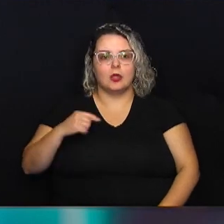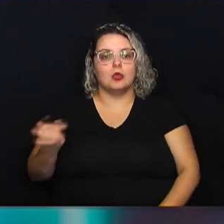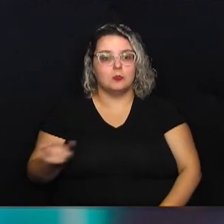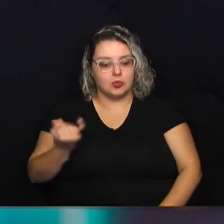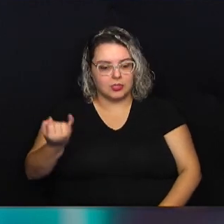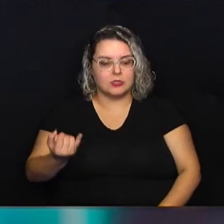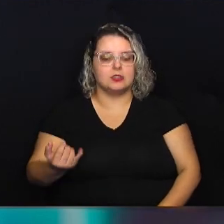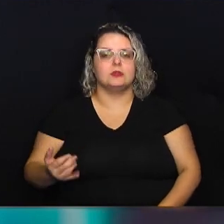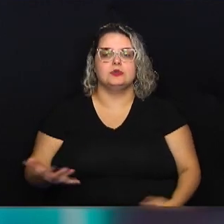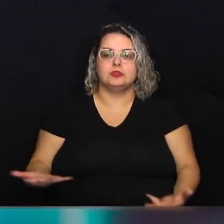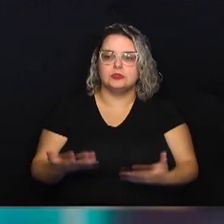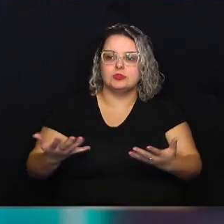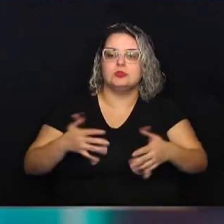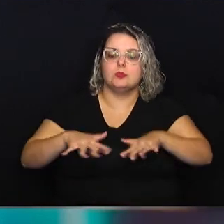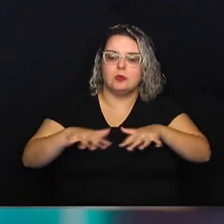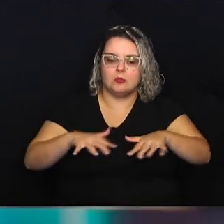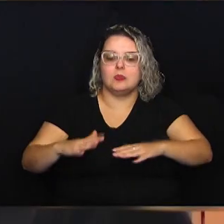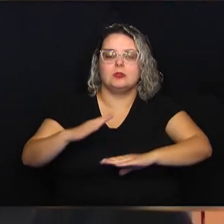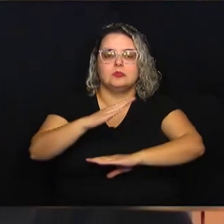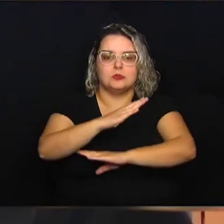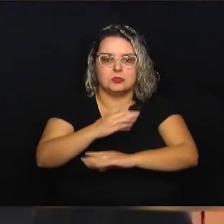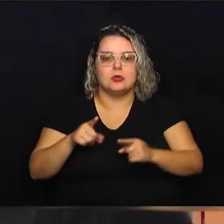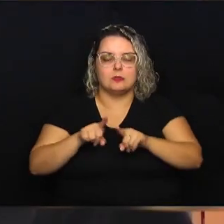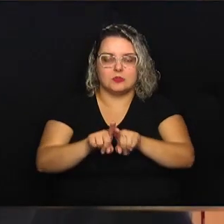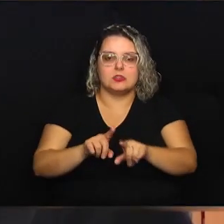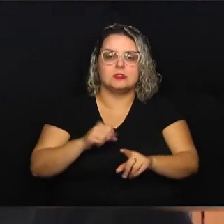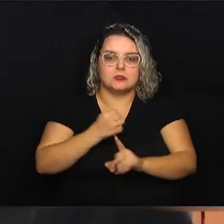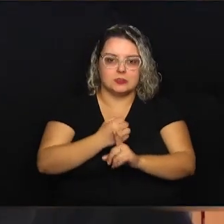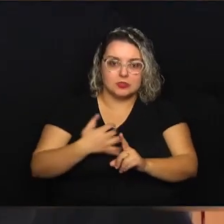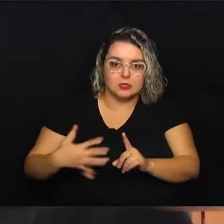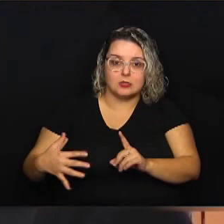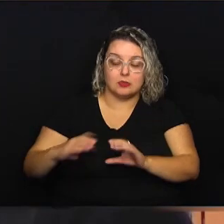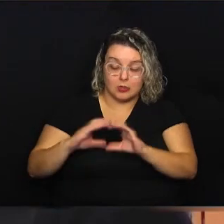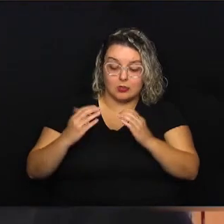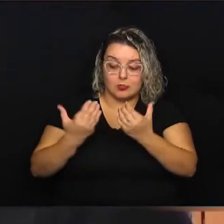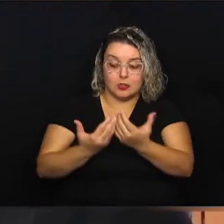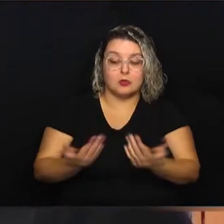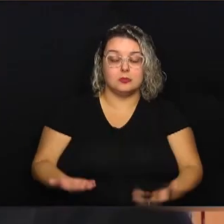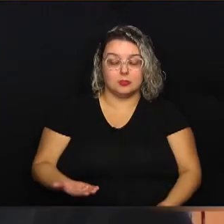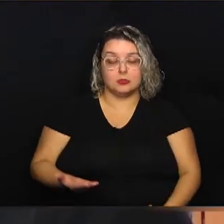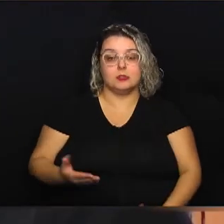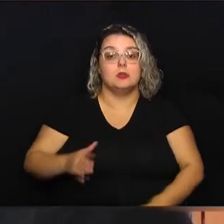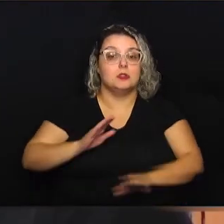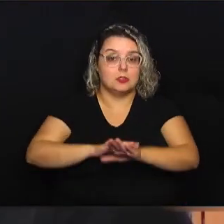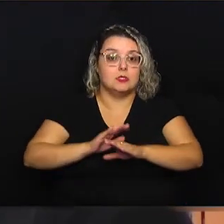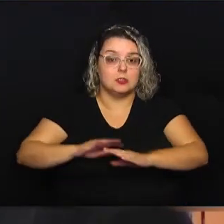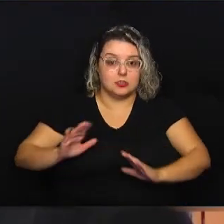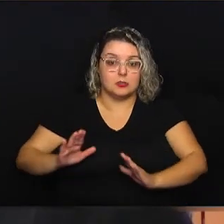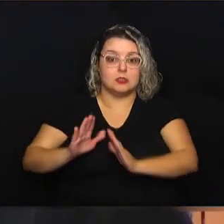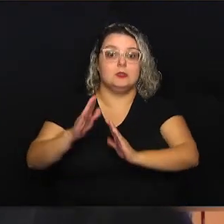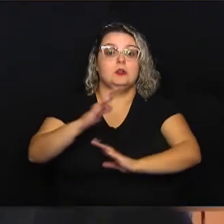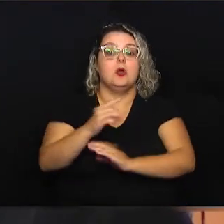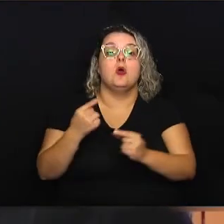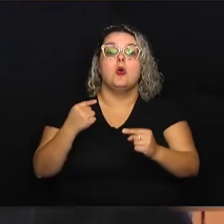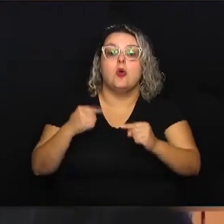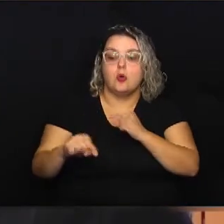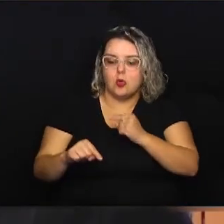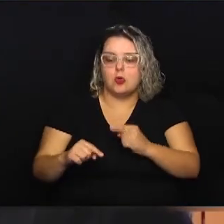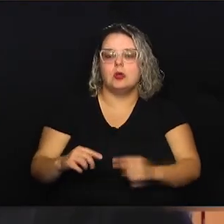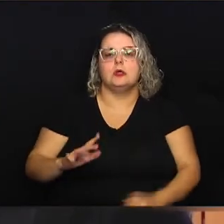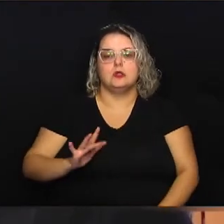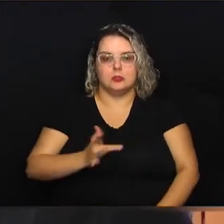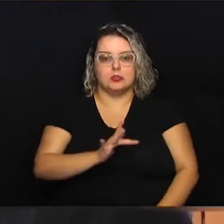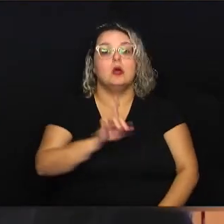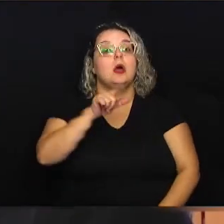a parceria com a comunidade. E que essa ação da frente da Câmara contra a dengue, ela é